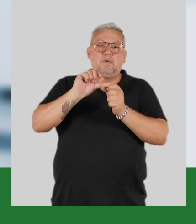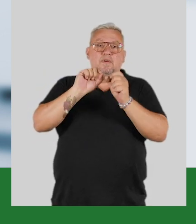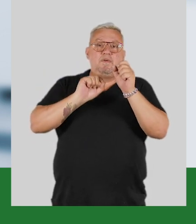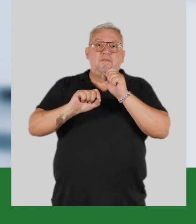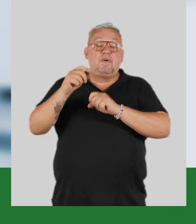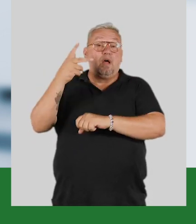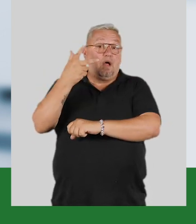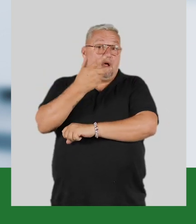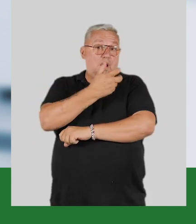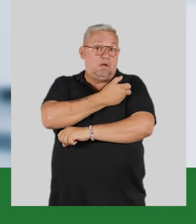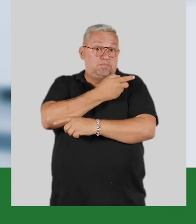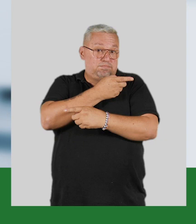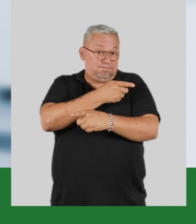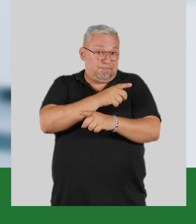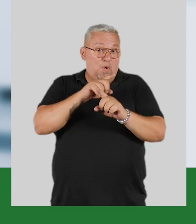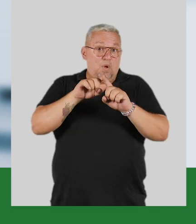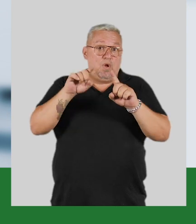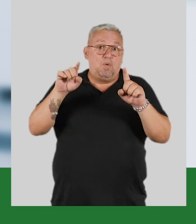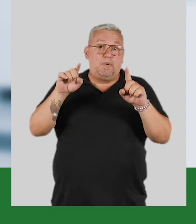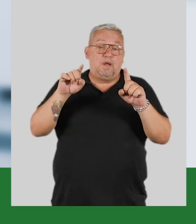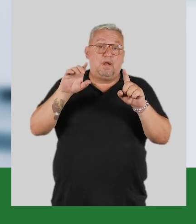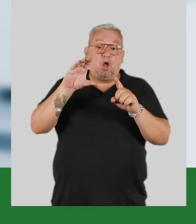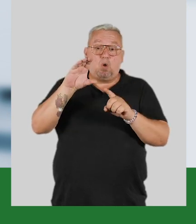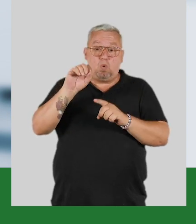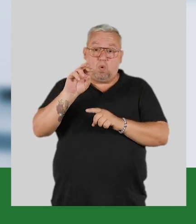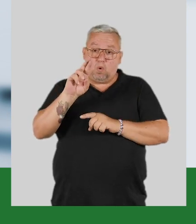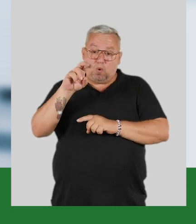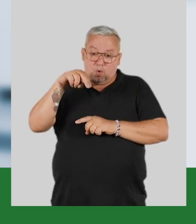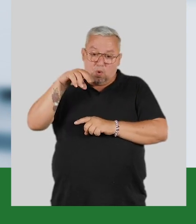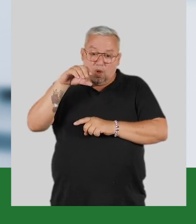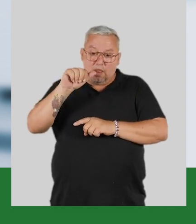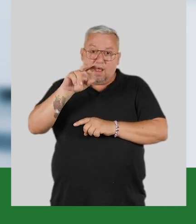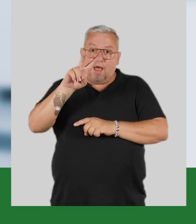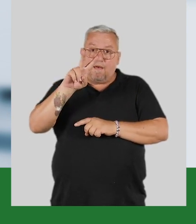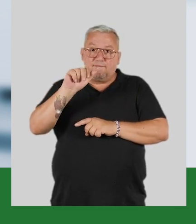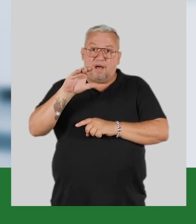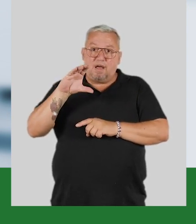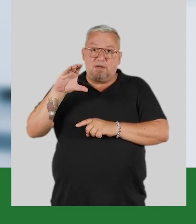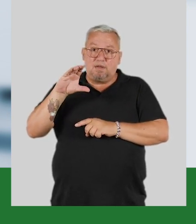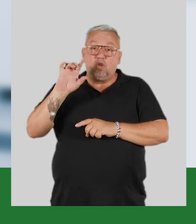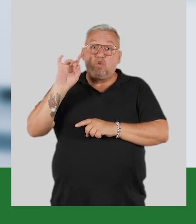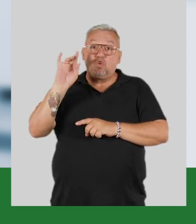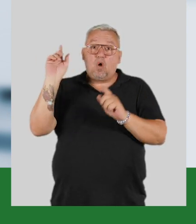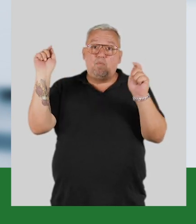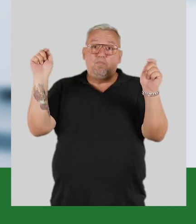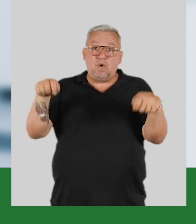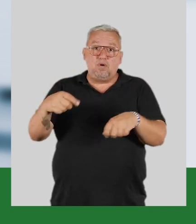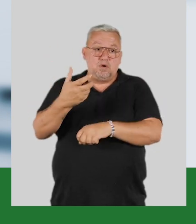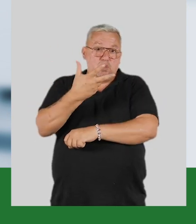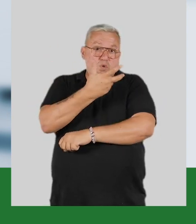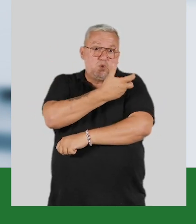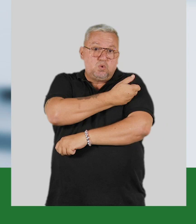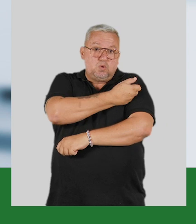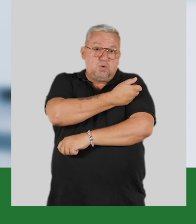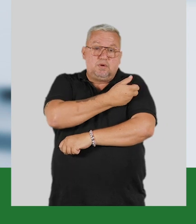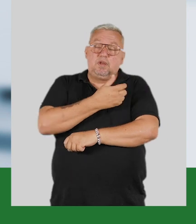a vacinação. E lembrar, a Coronavac até este momento só pode ser feito pela via intramuscular, porque não sabemos se no subcutâneo ela